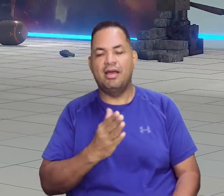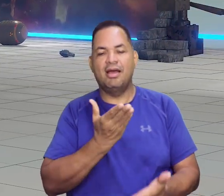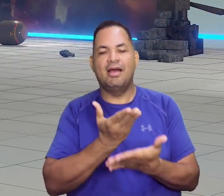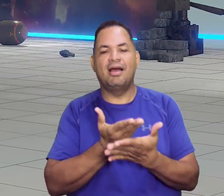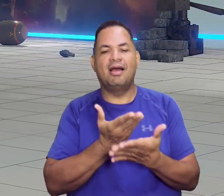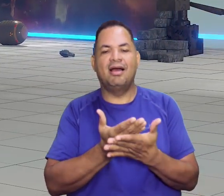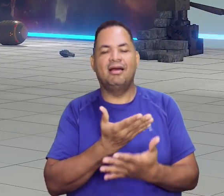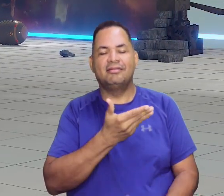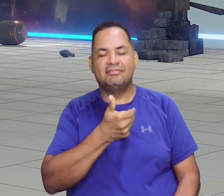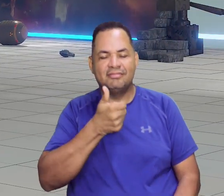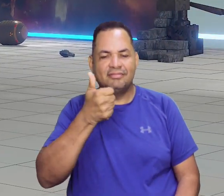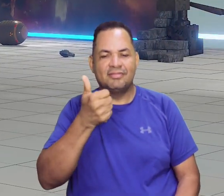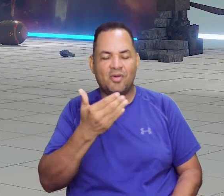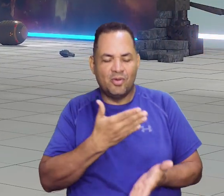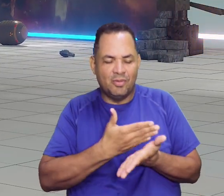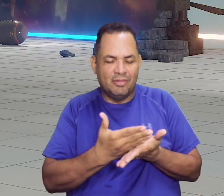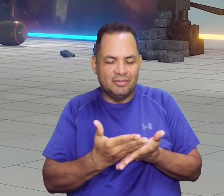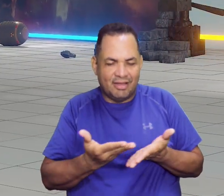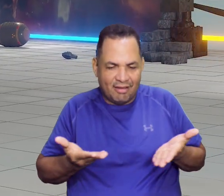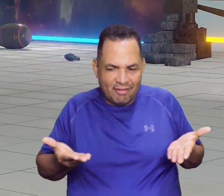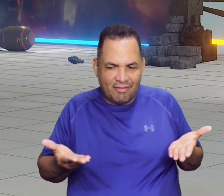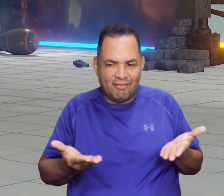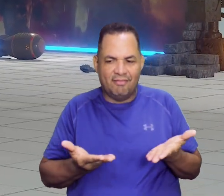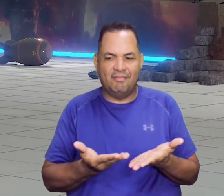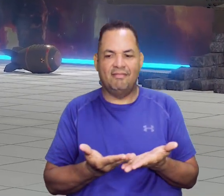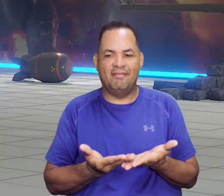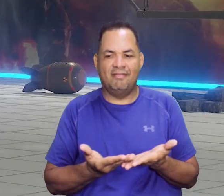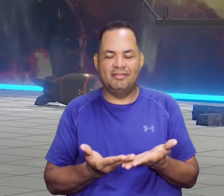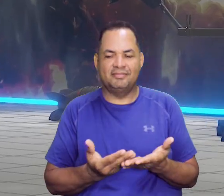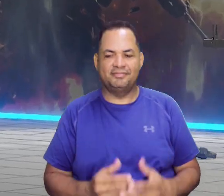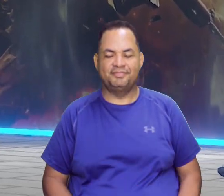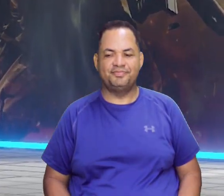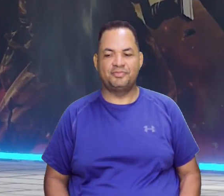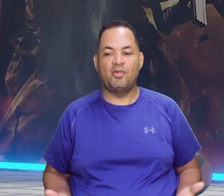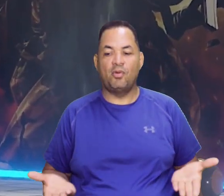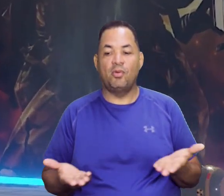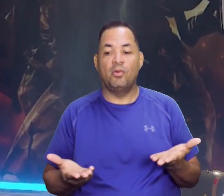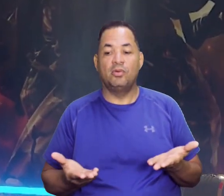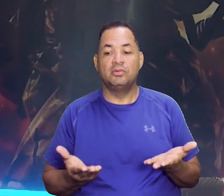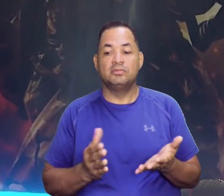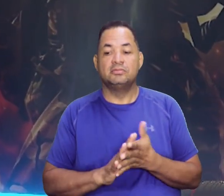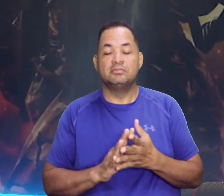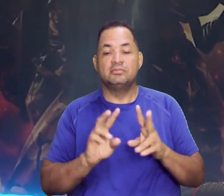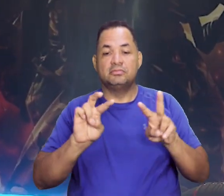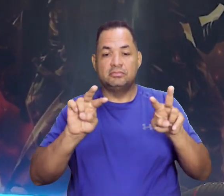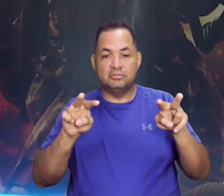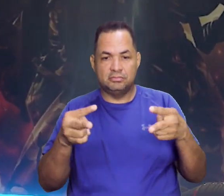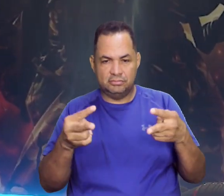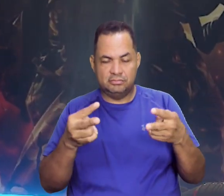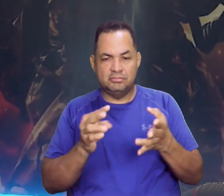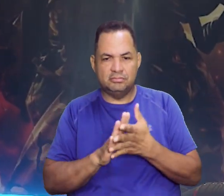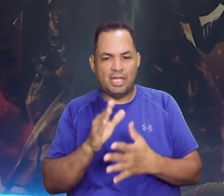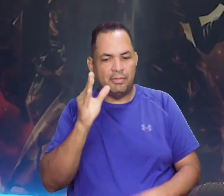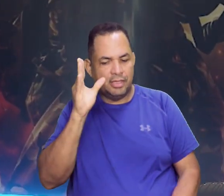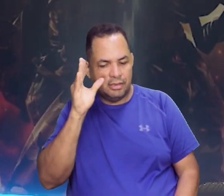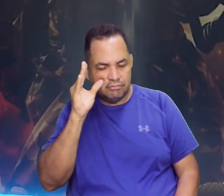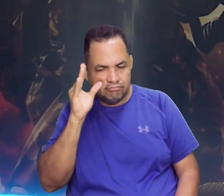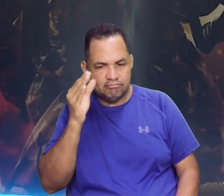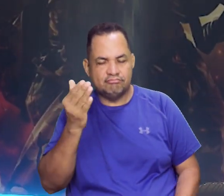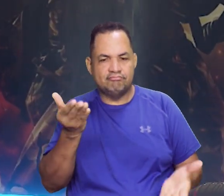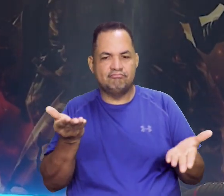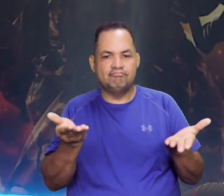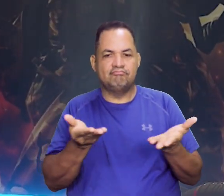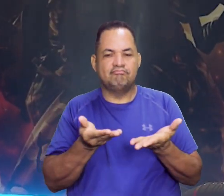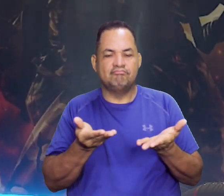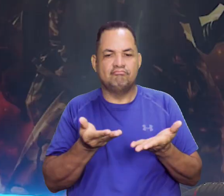favorita começa agora. Bom, gente, hoje nós vamos falar de um assunto bem interessante. Hoje